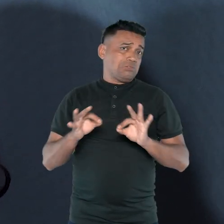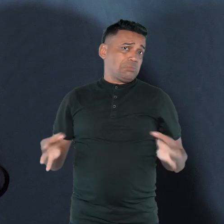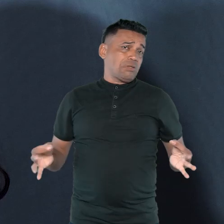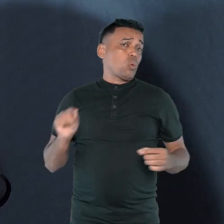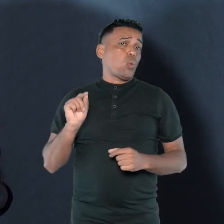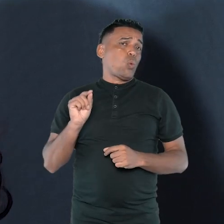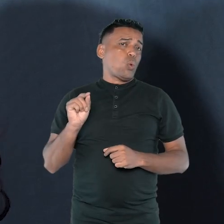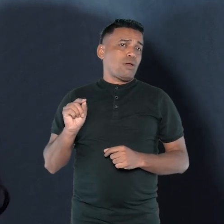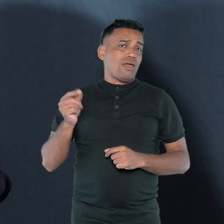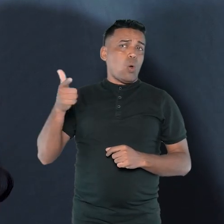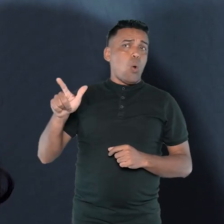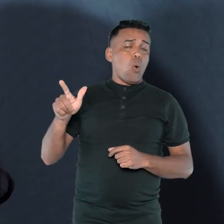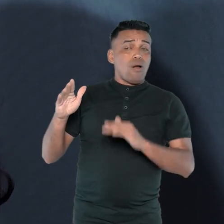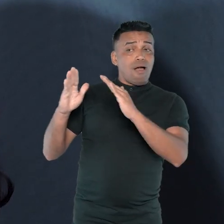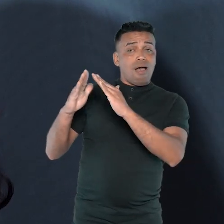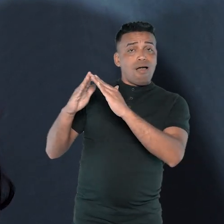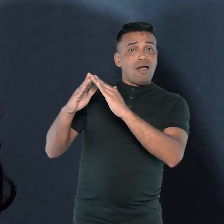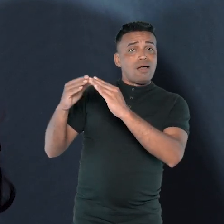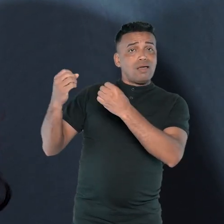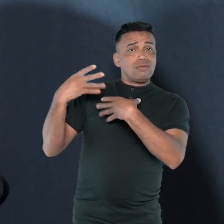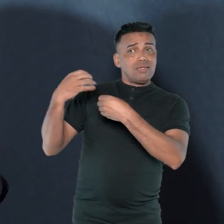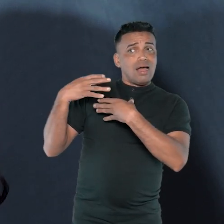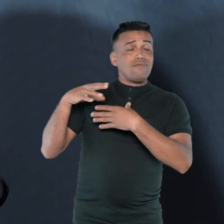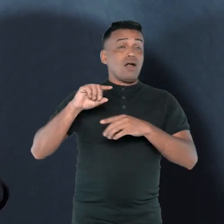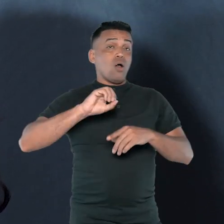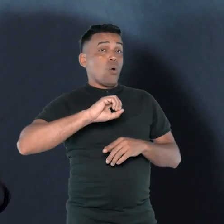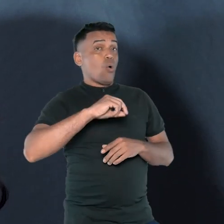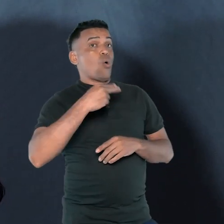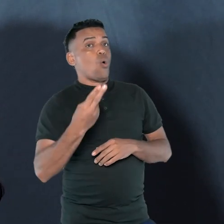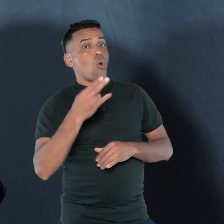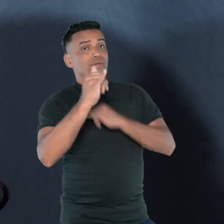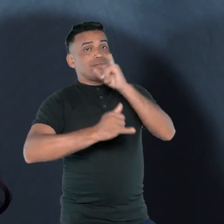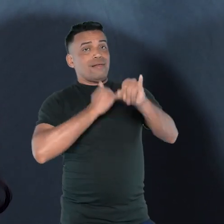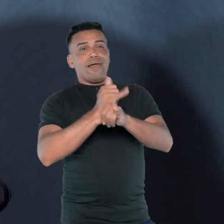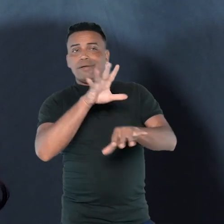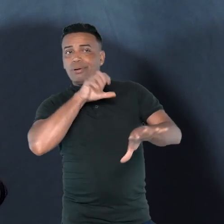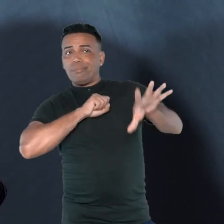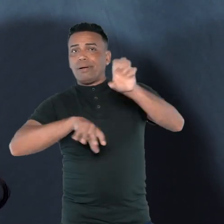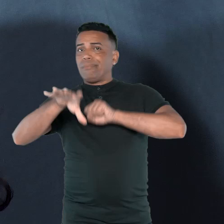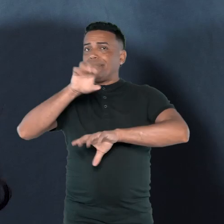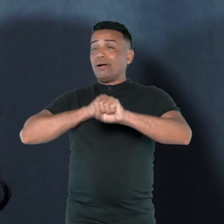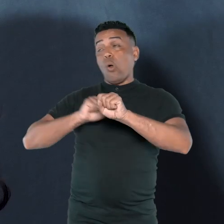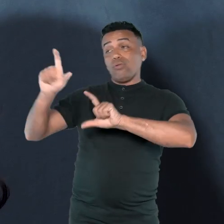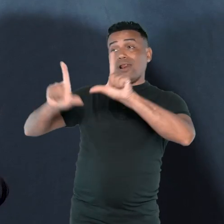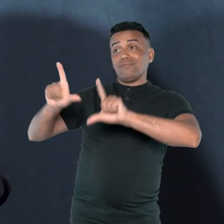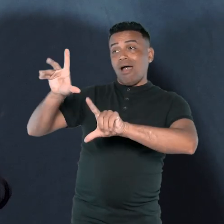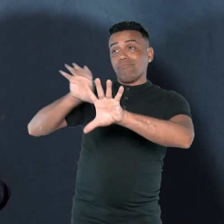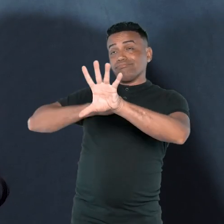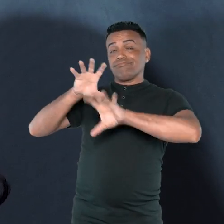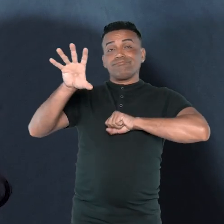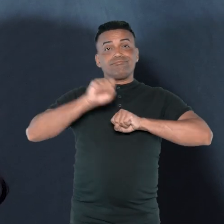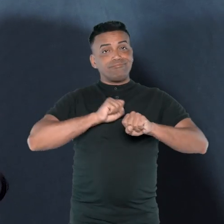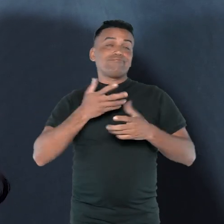simplesmente ou transmitido em casa, ou consumido, né, pela internet, ou consumido pela televisão,